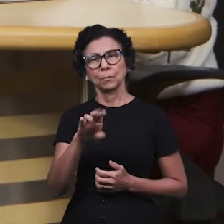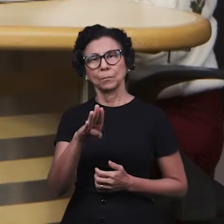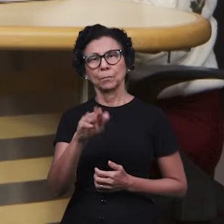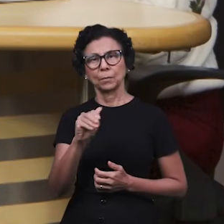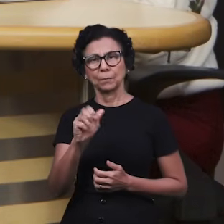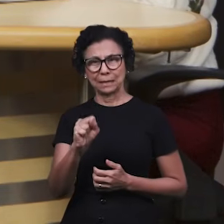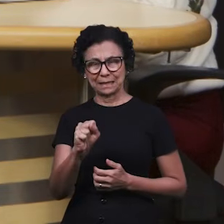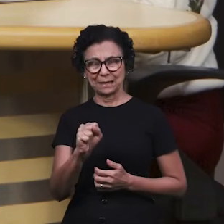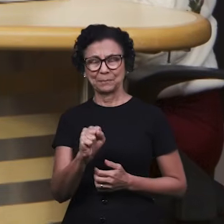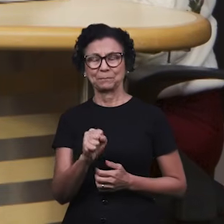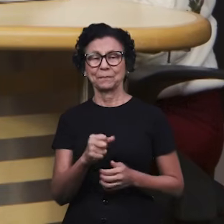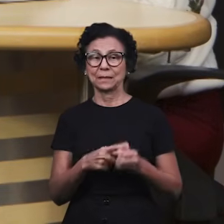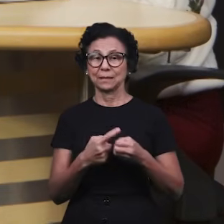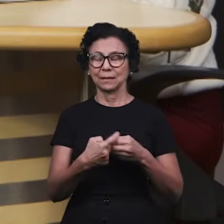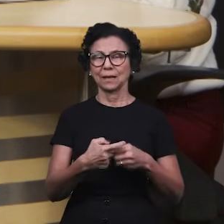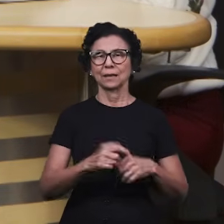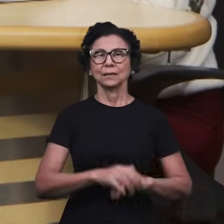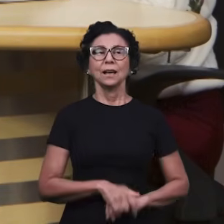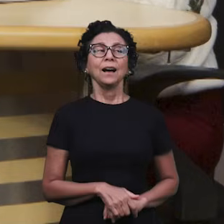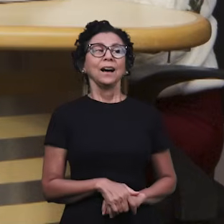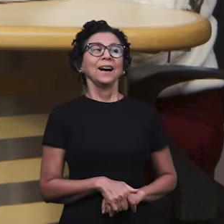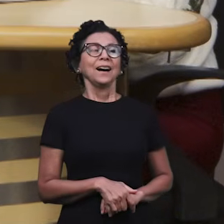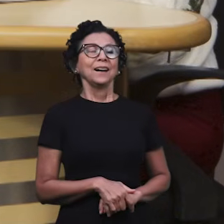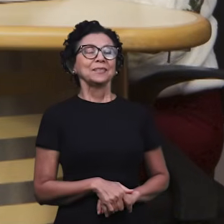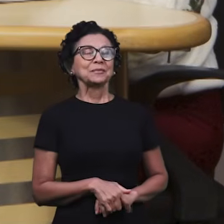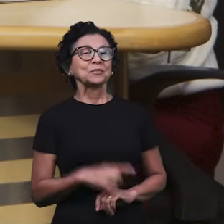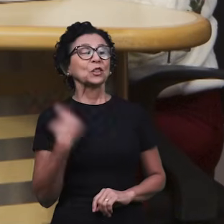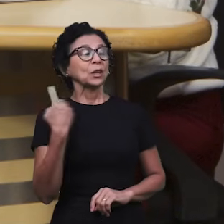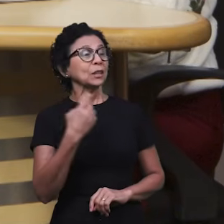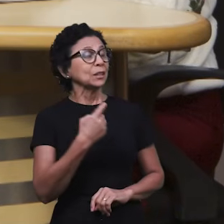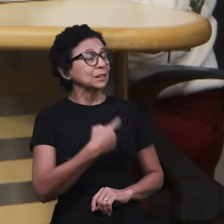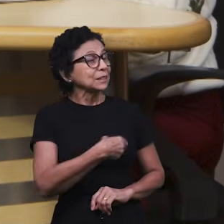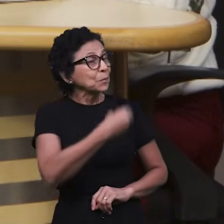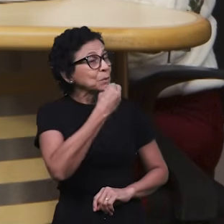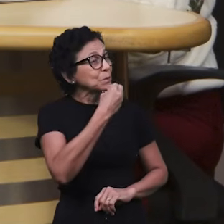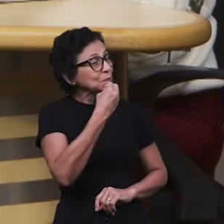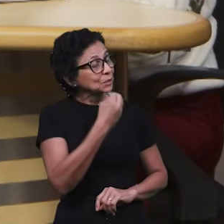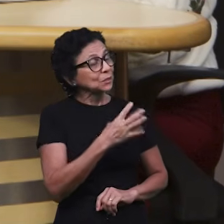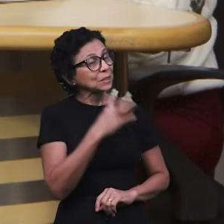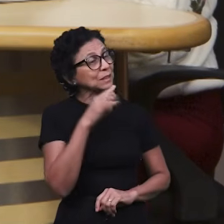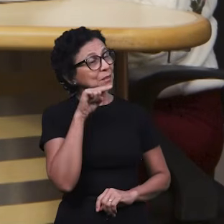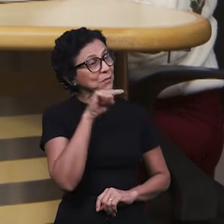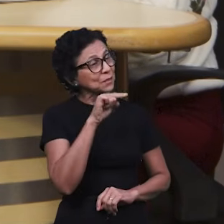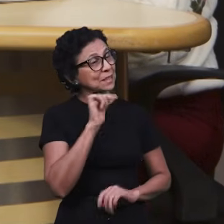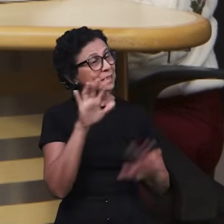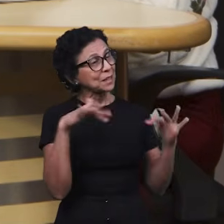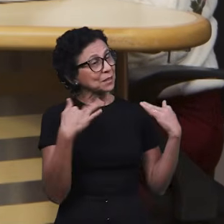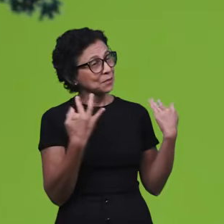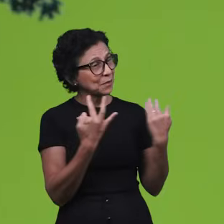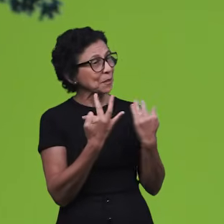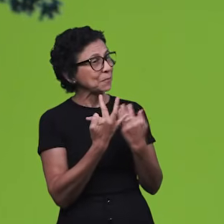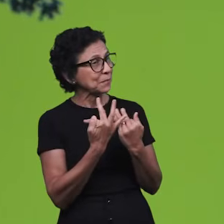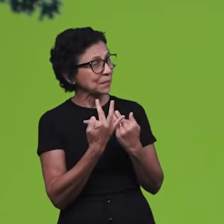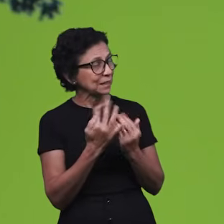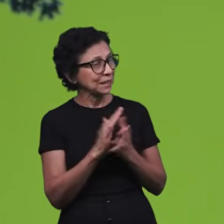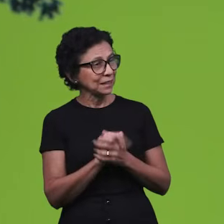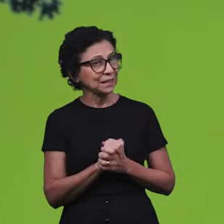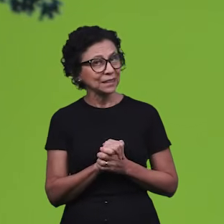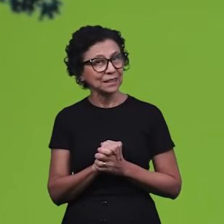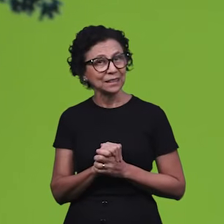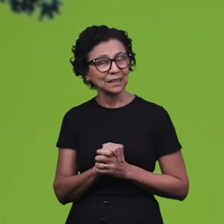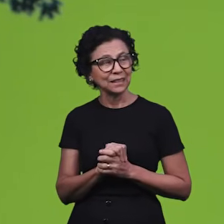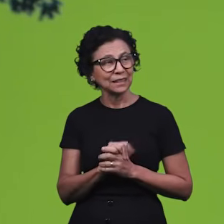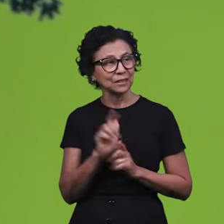oportunidade de conhecer você e sua família no Unidos em Família de julho deste último